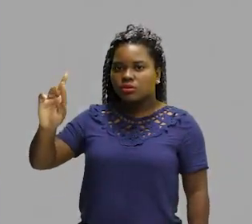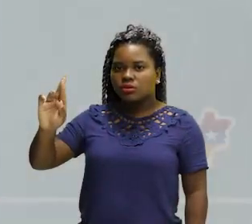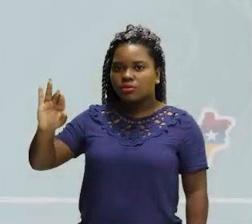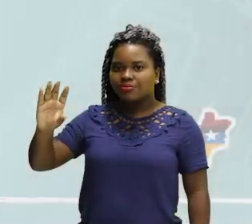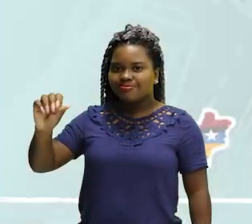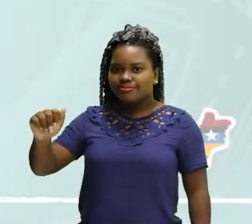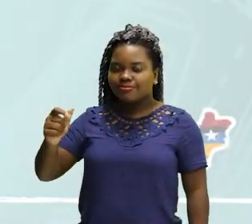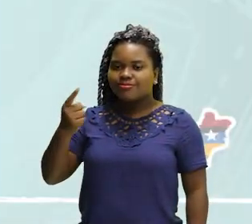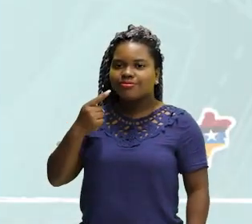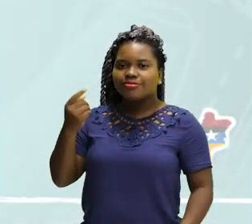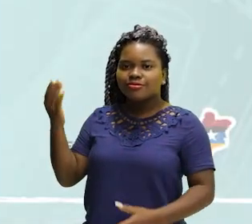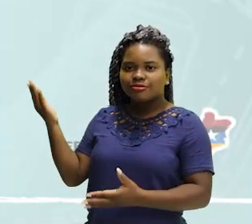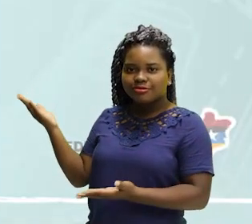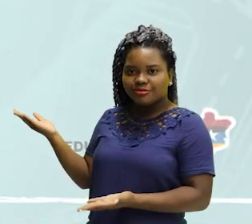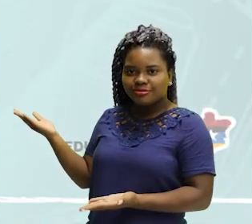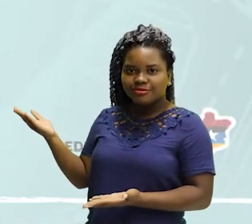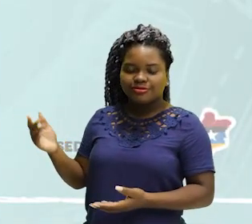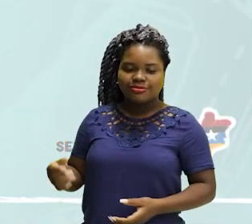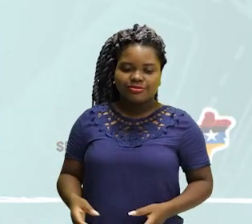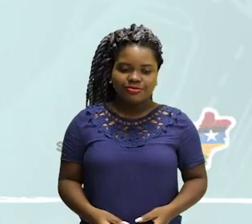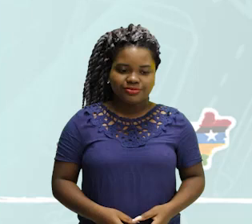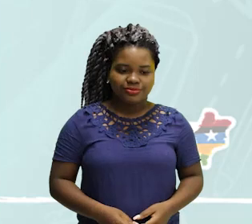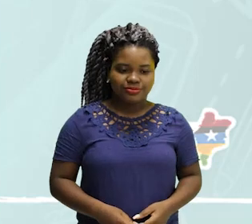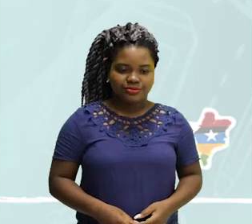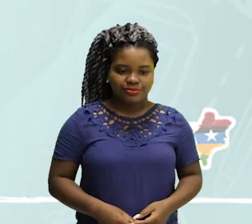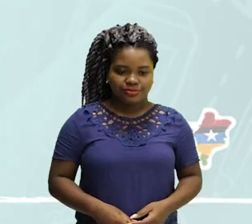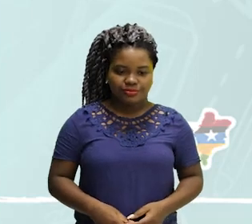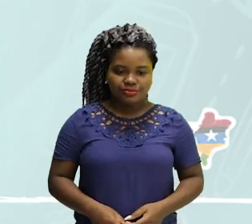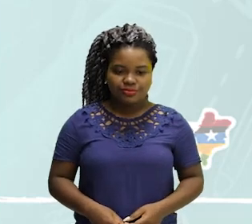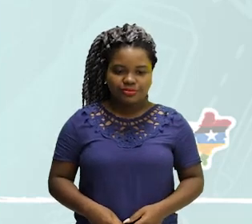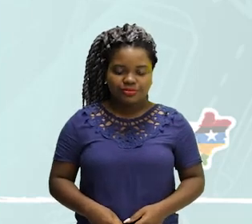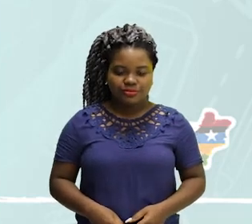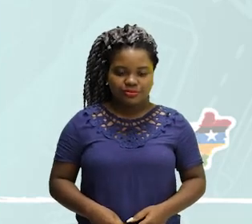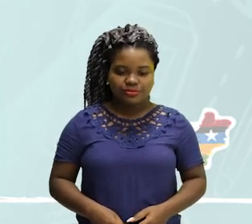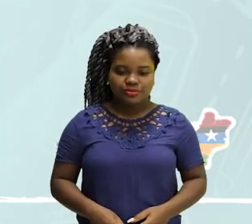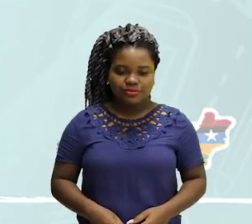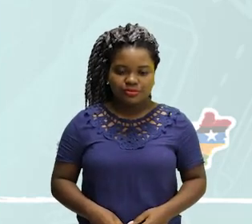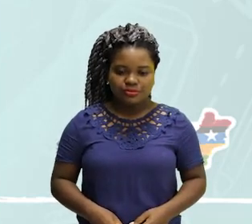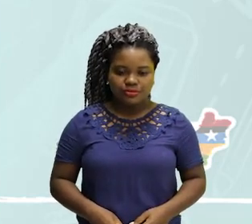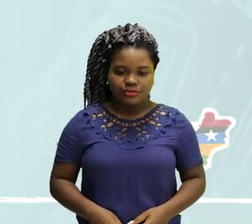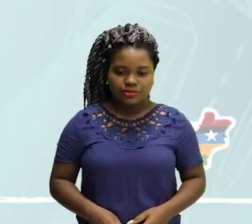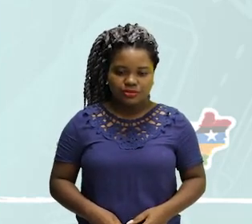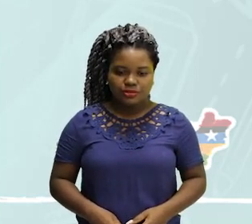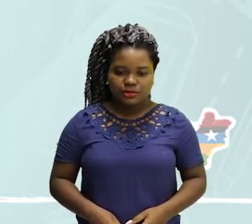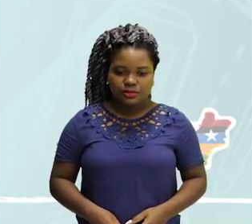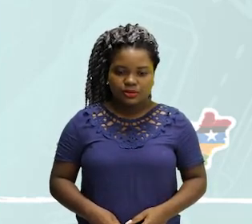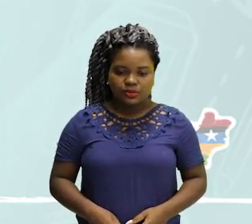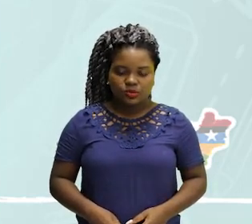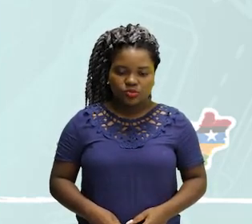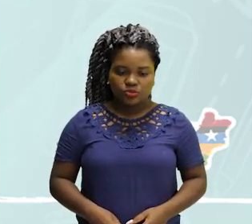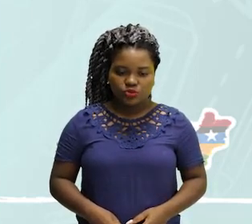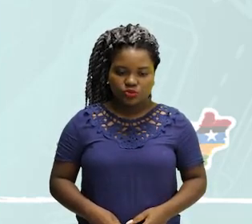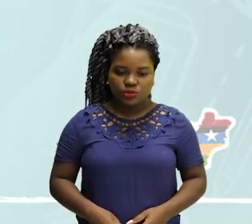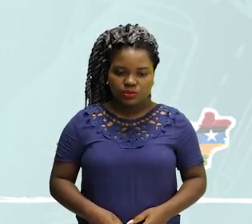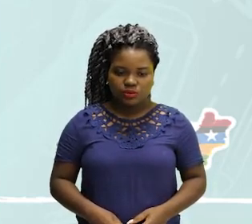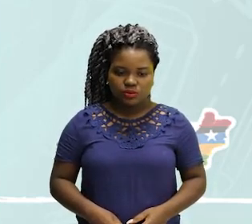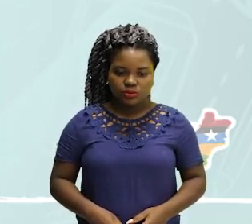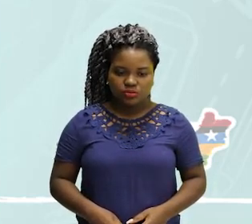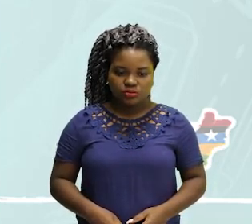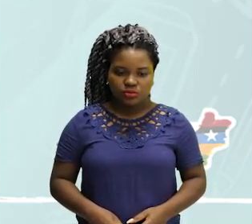métrica, os versos utilizavam as redondilhas menores, com 5 sílabas poéticas,